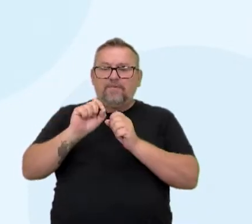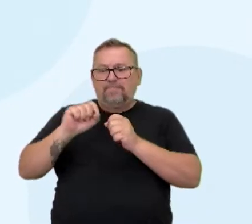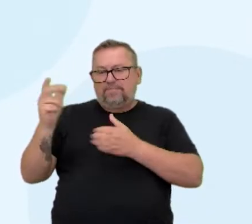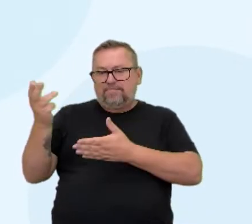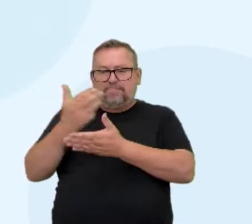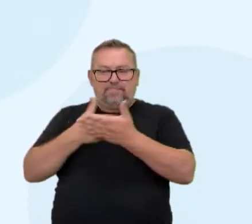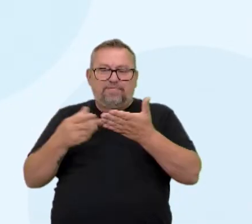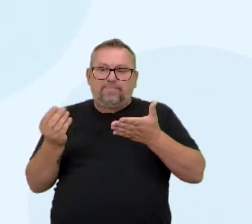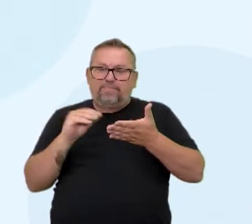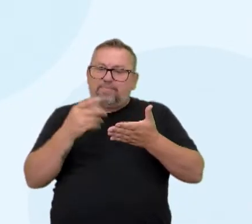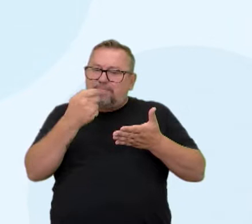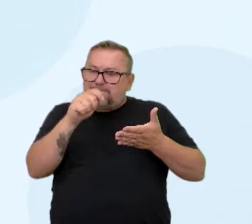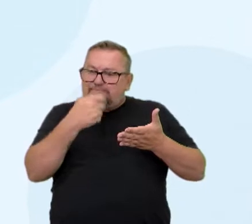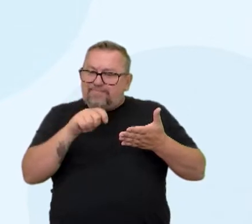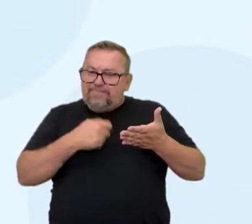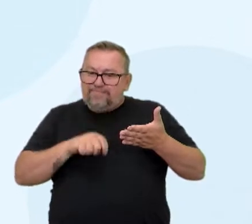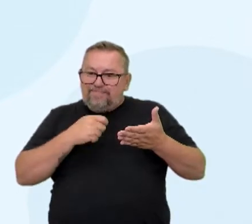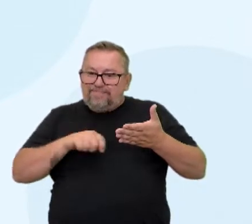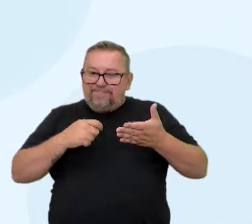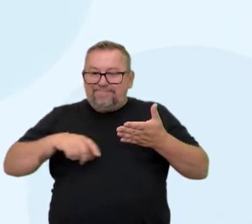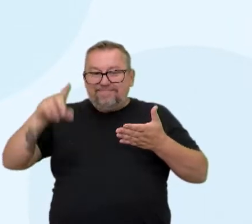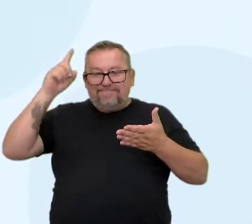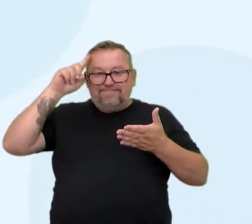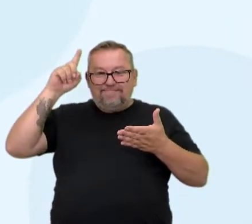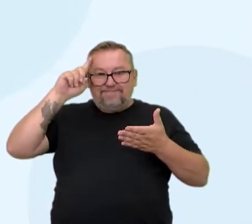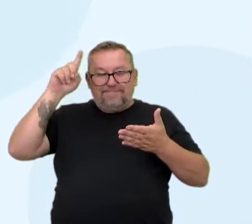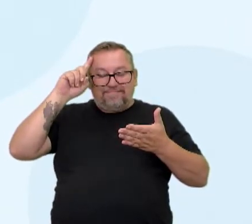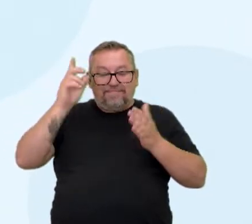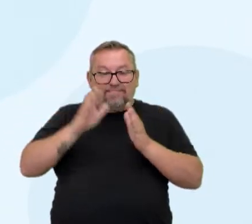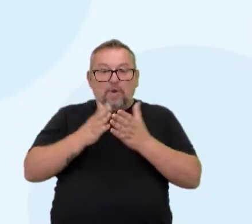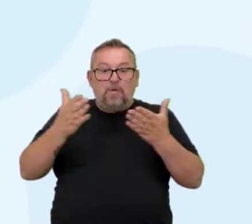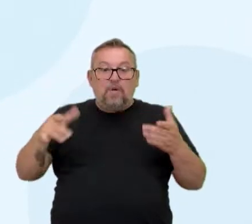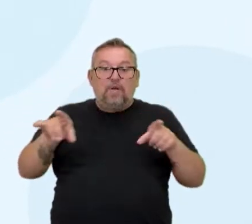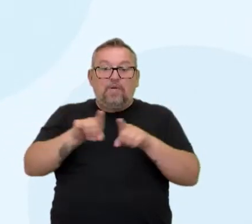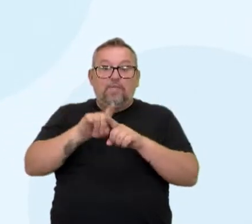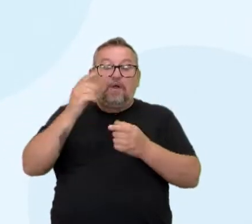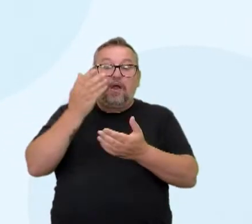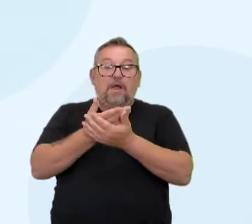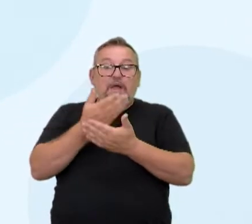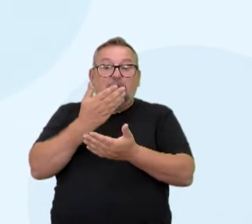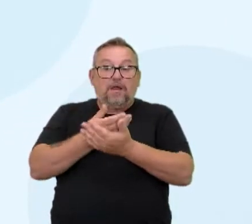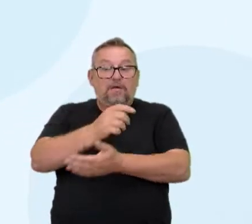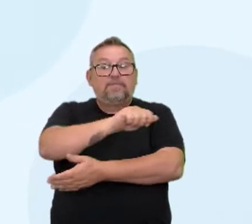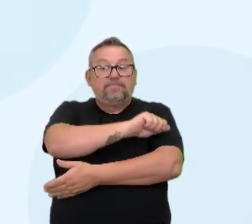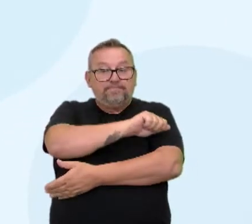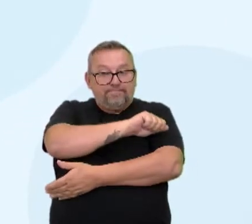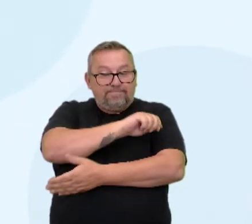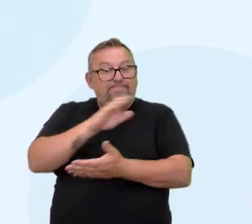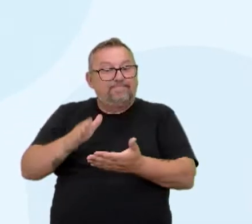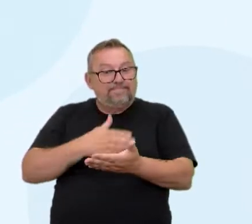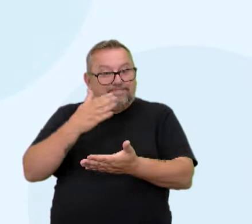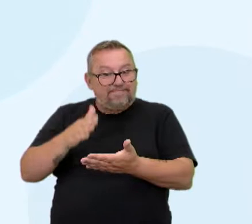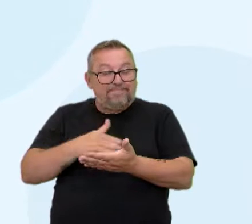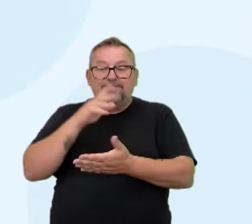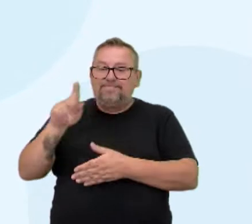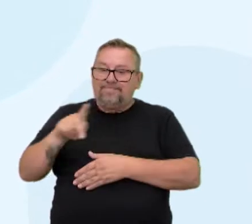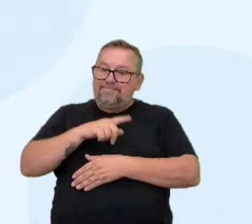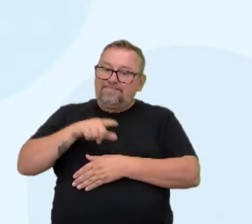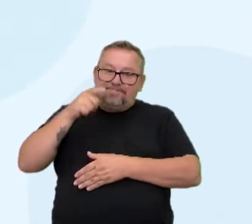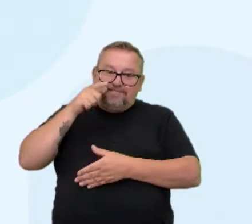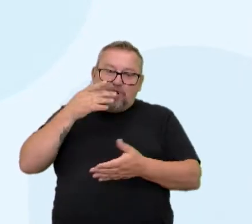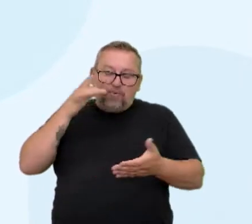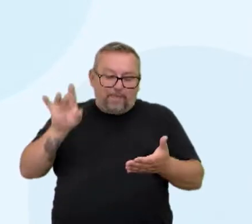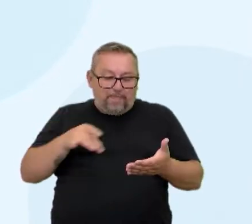para colocar em dia o nosso diário de bordo. Tem o caderno do estudante também, que é bacana, que os professores gostam bastante de olhar,